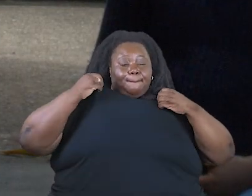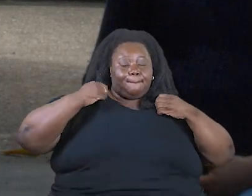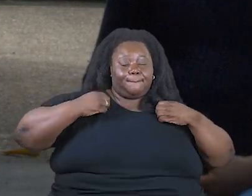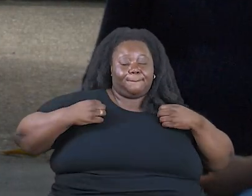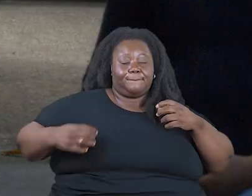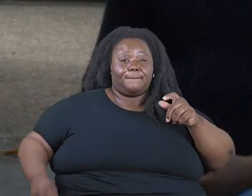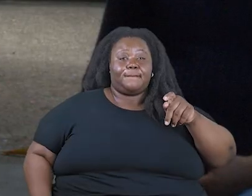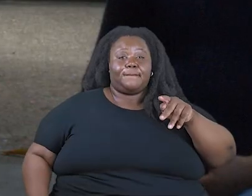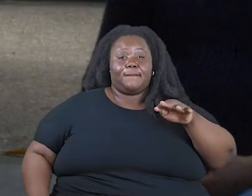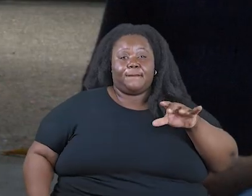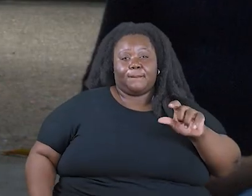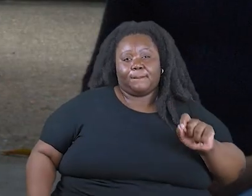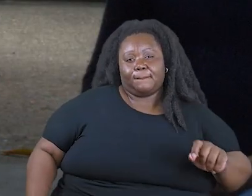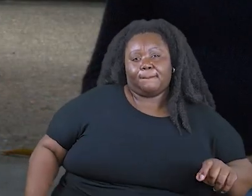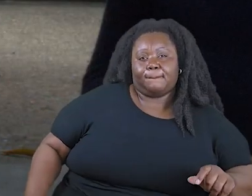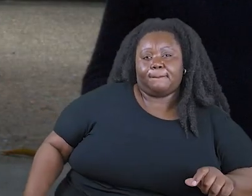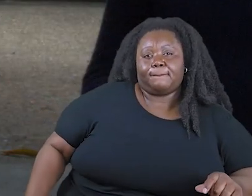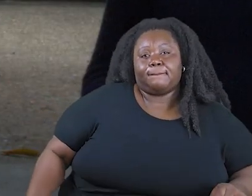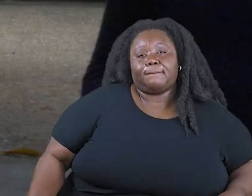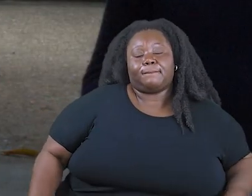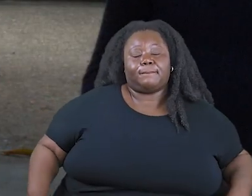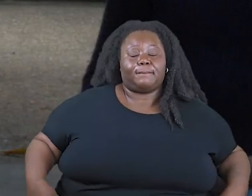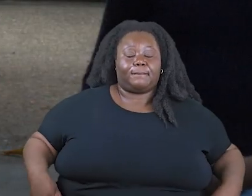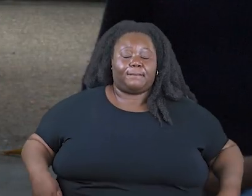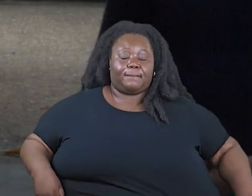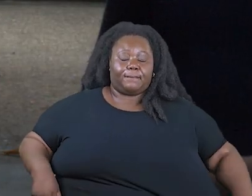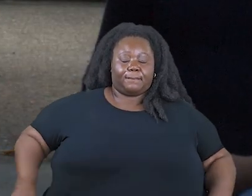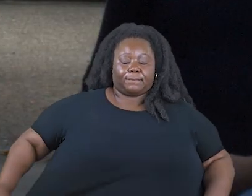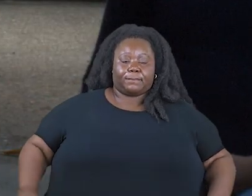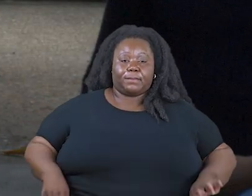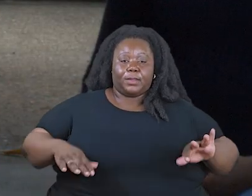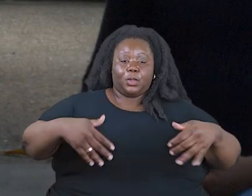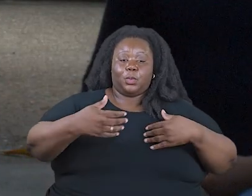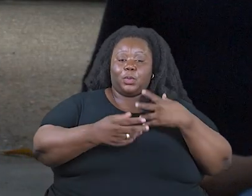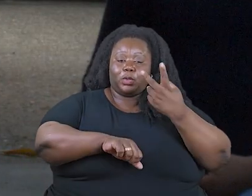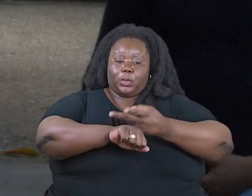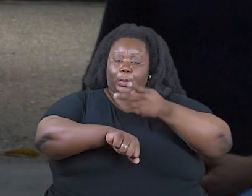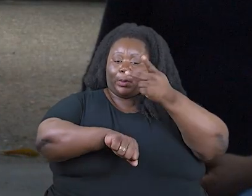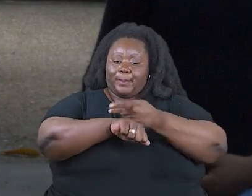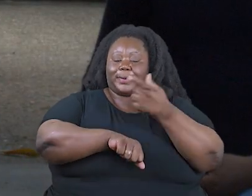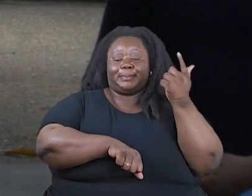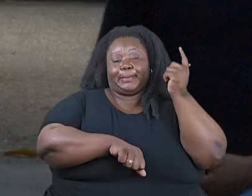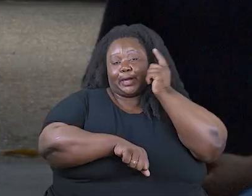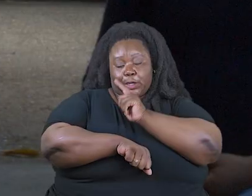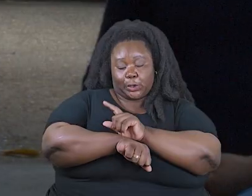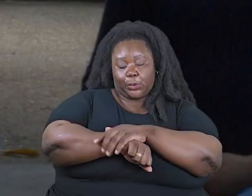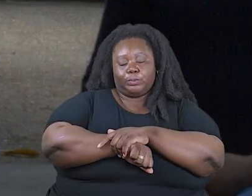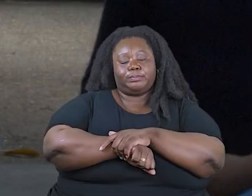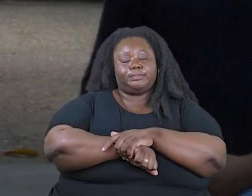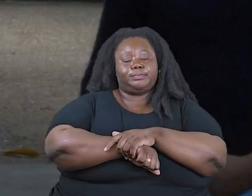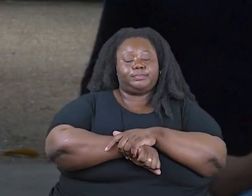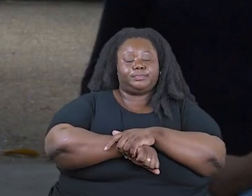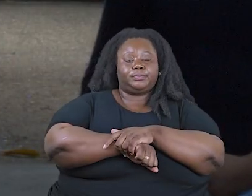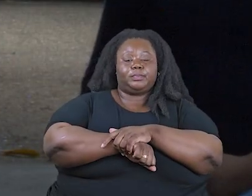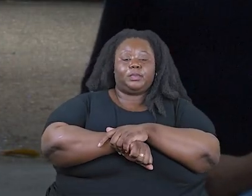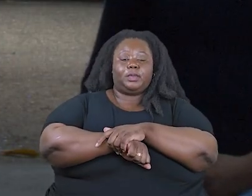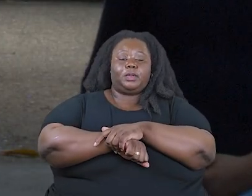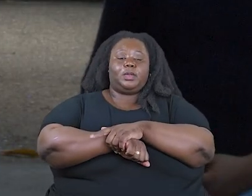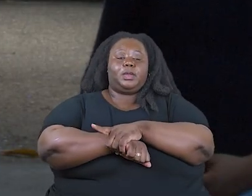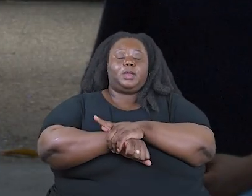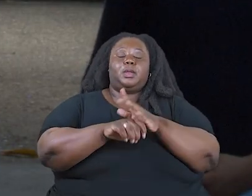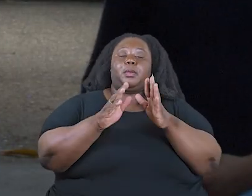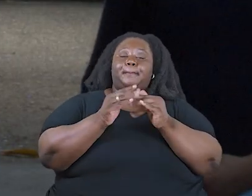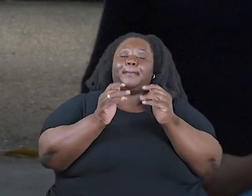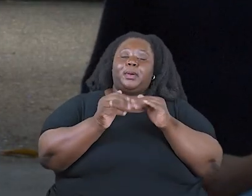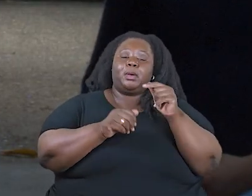quando ele ganhou o prêmio de melhor artista dado pela Associação Paulista de Críticos de Arte, eles